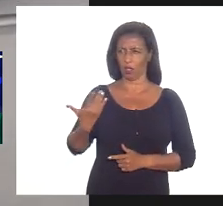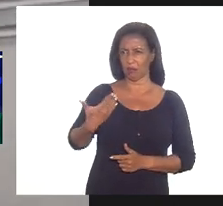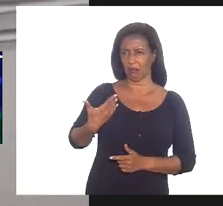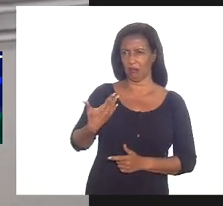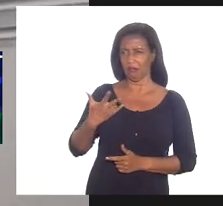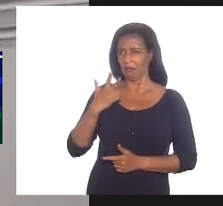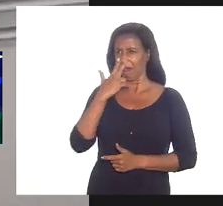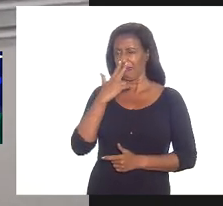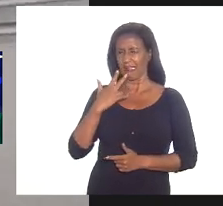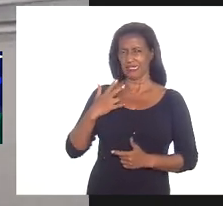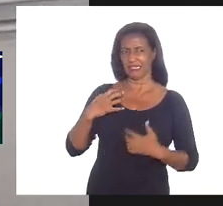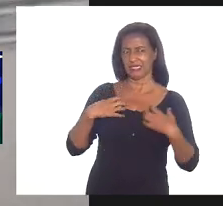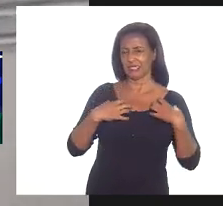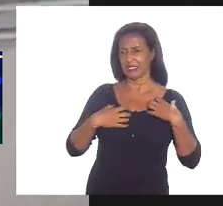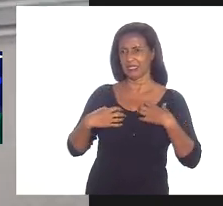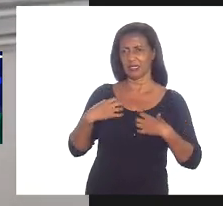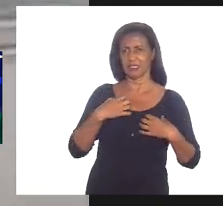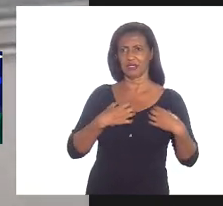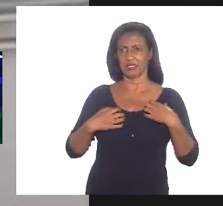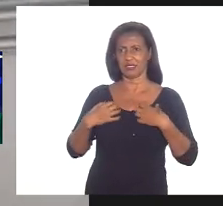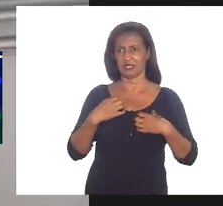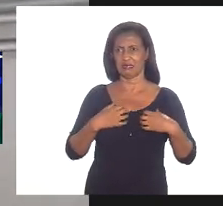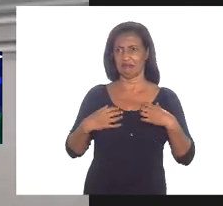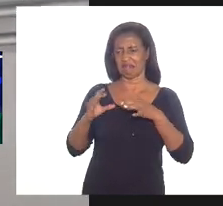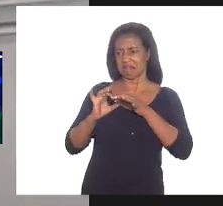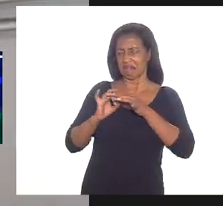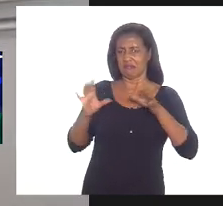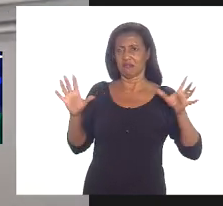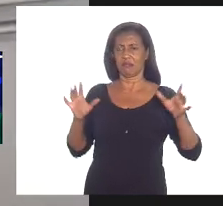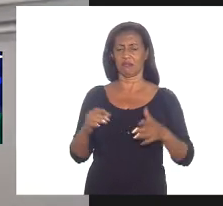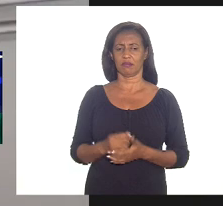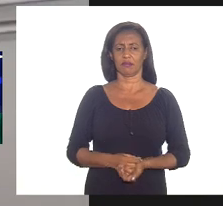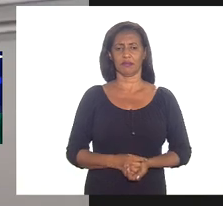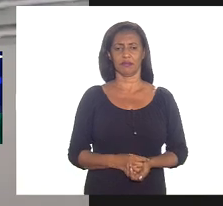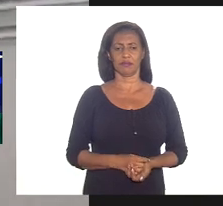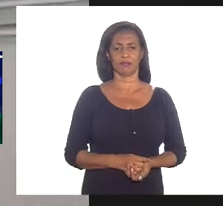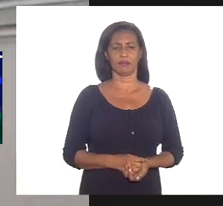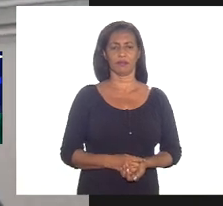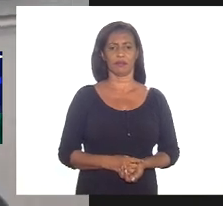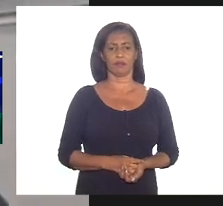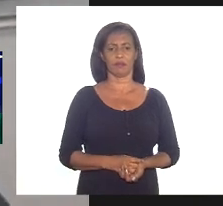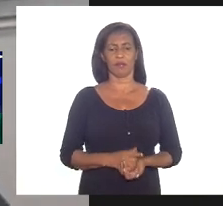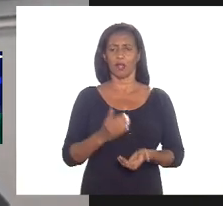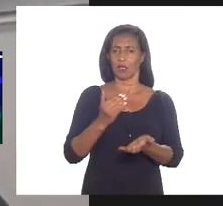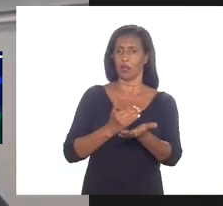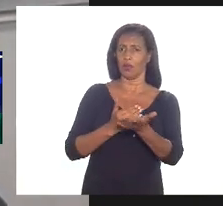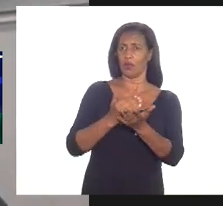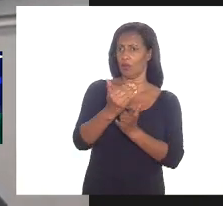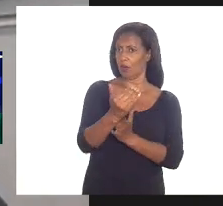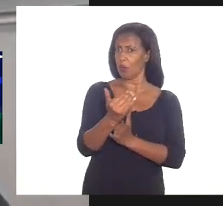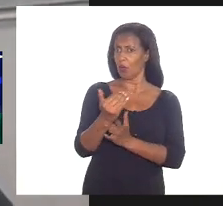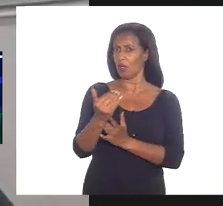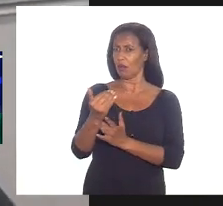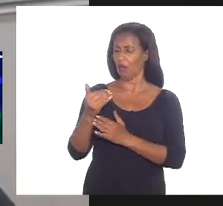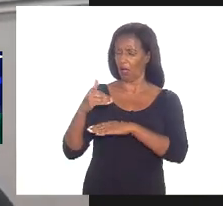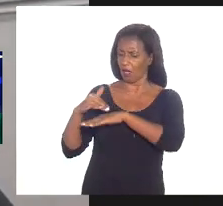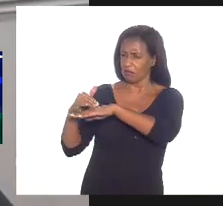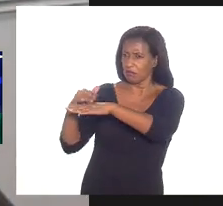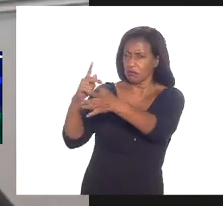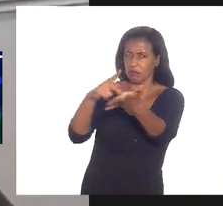desconfortável e a dos dar a gente não existe vamos começar a colocar os pingos nos is